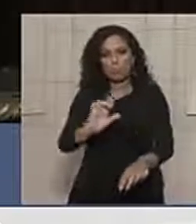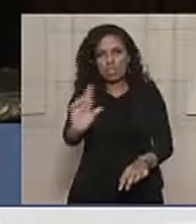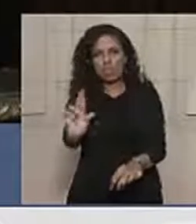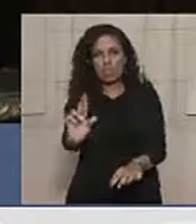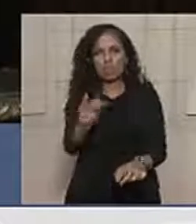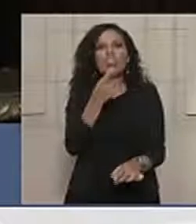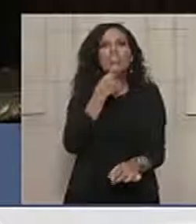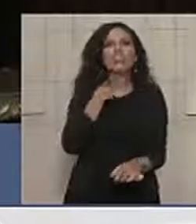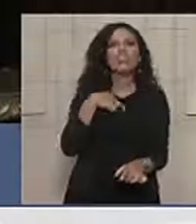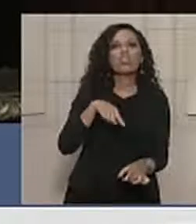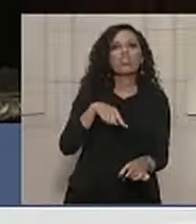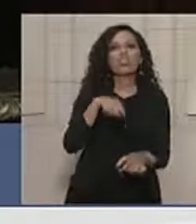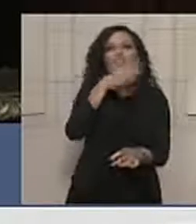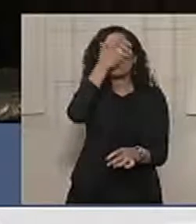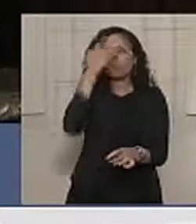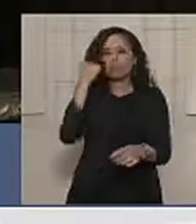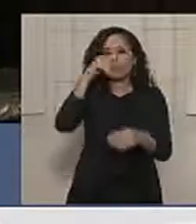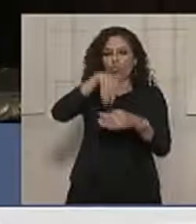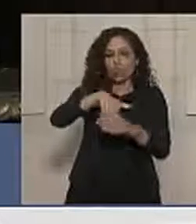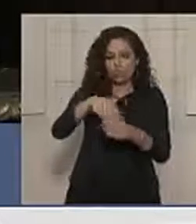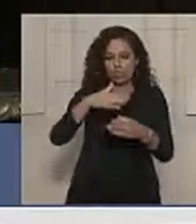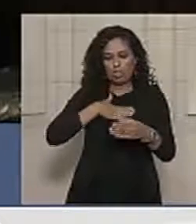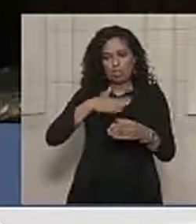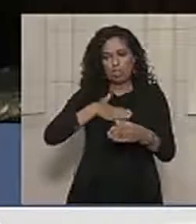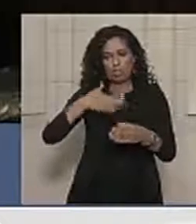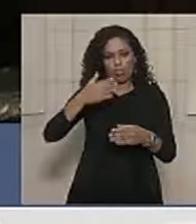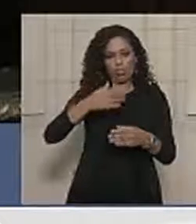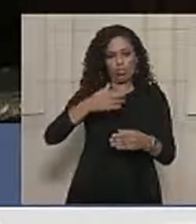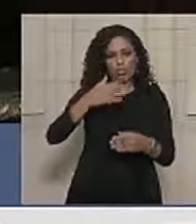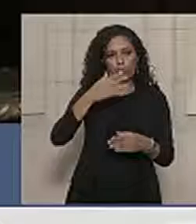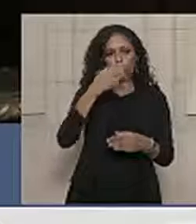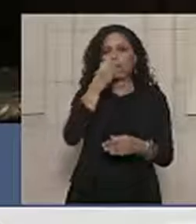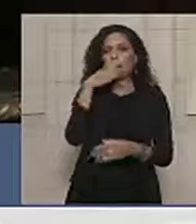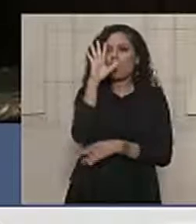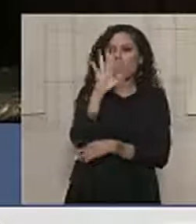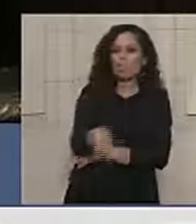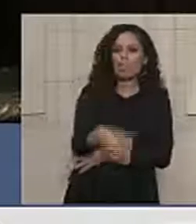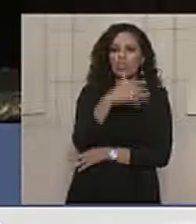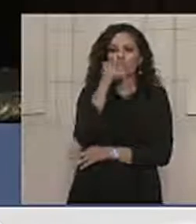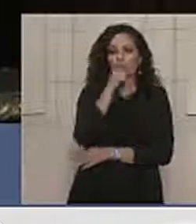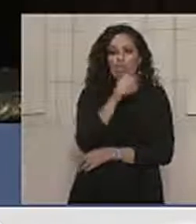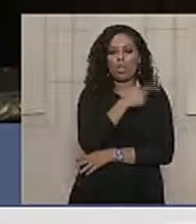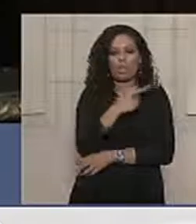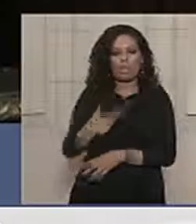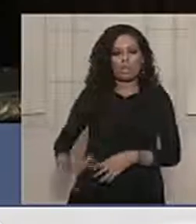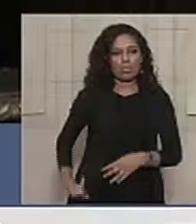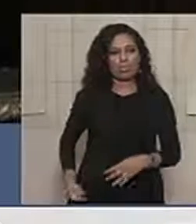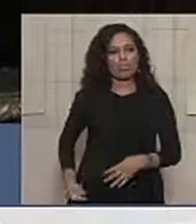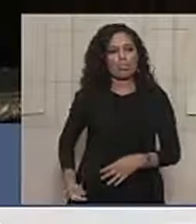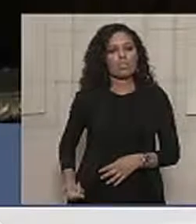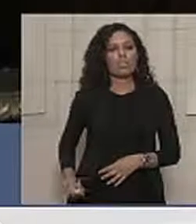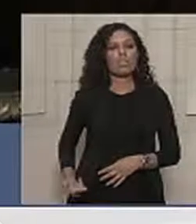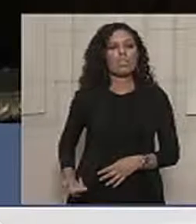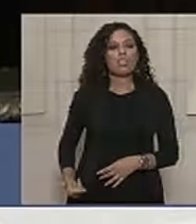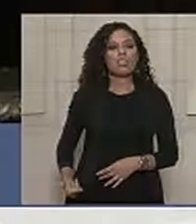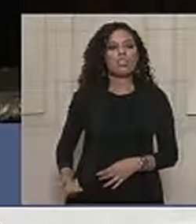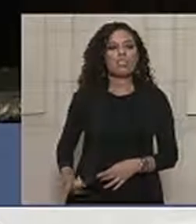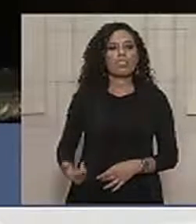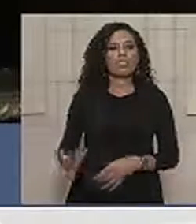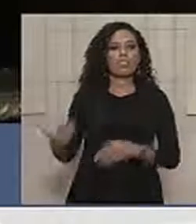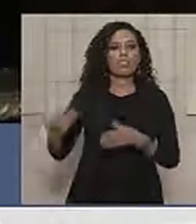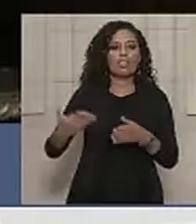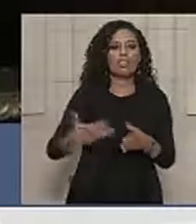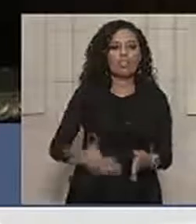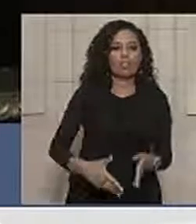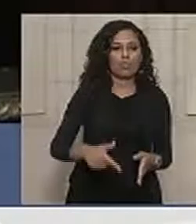aos anseios daqueles que nos colocaram aqui. Boa tarde, presidenta. Uma honra fazer a fala tendo Vossa